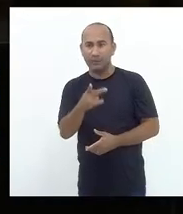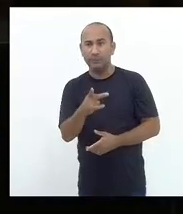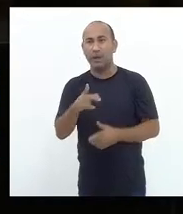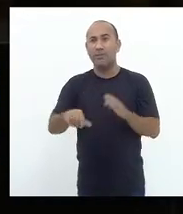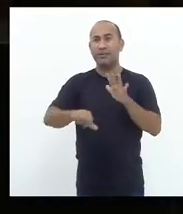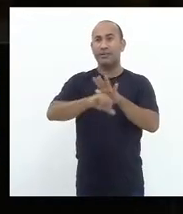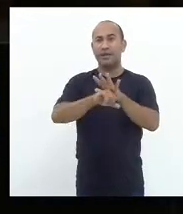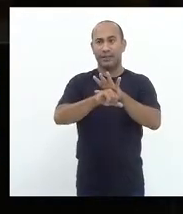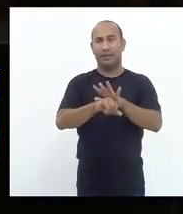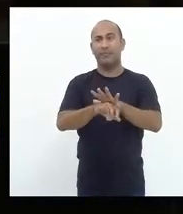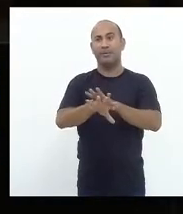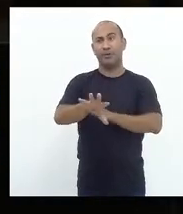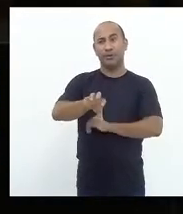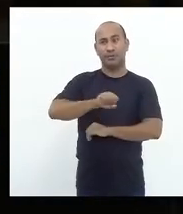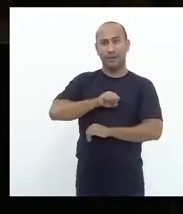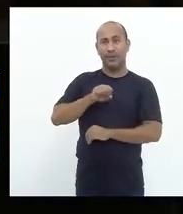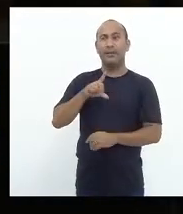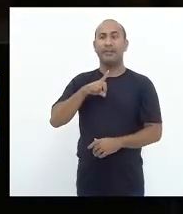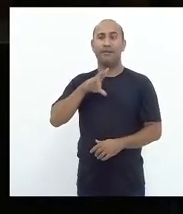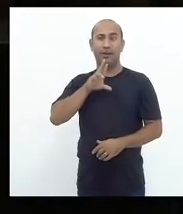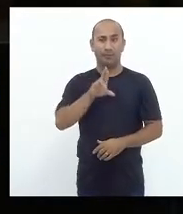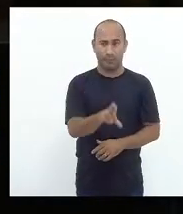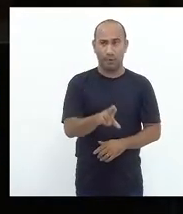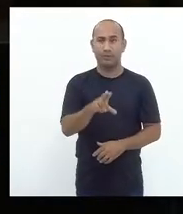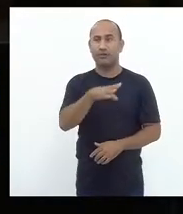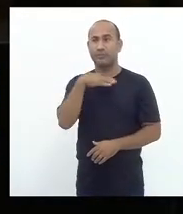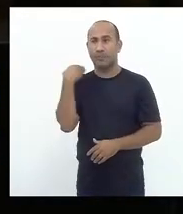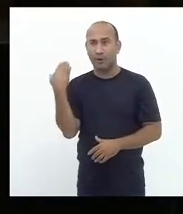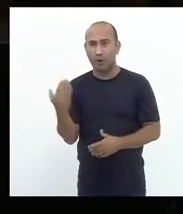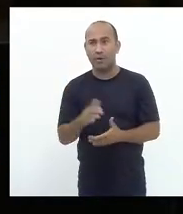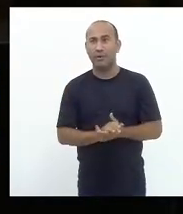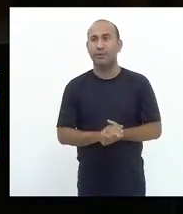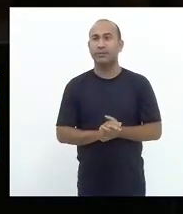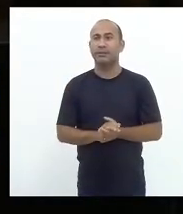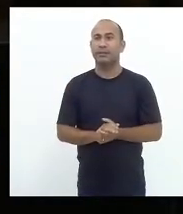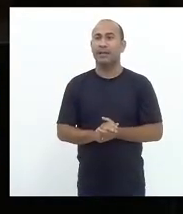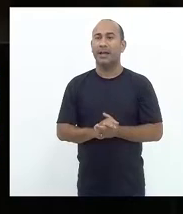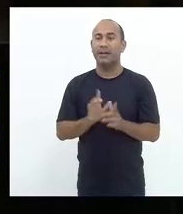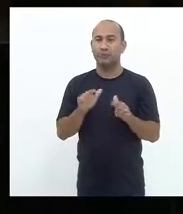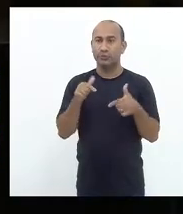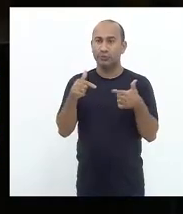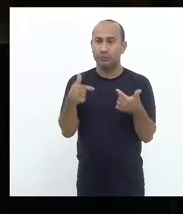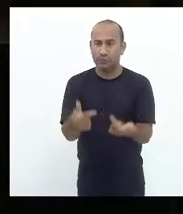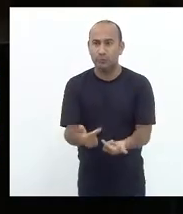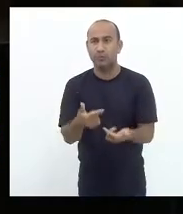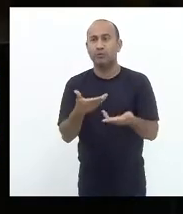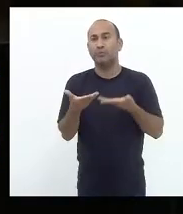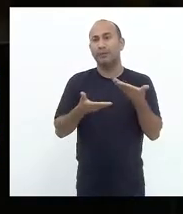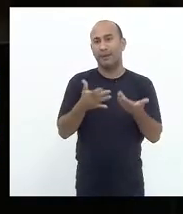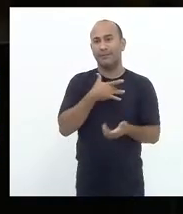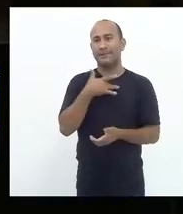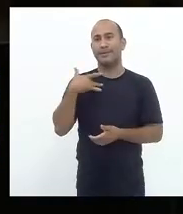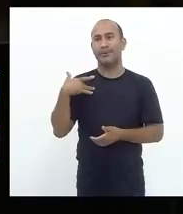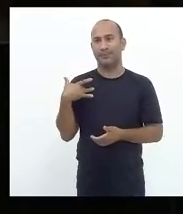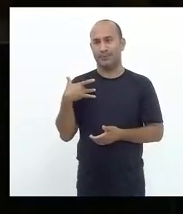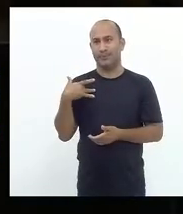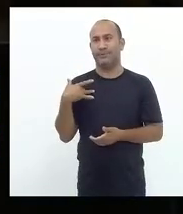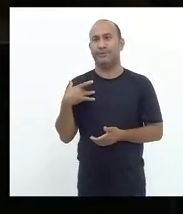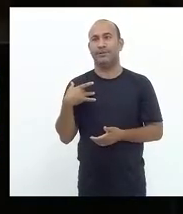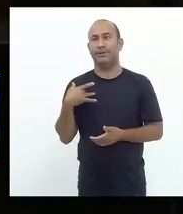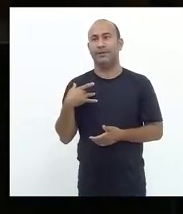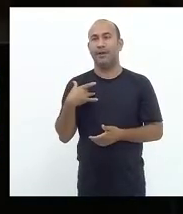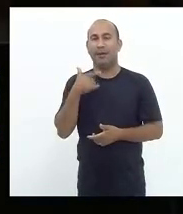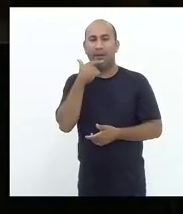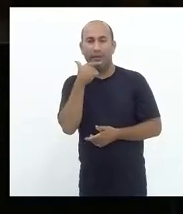com resultado direto de morte, infração a medidas sanitárias preventivas. O que é isso? Desdenhar